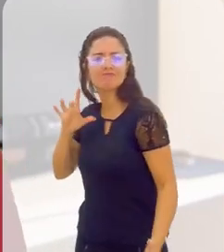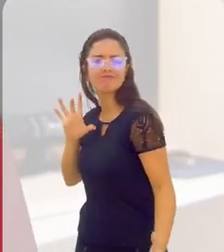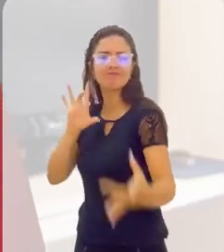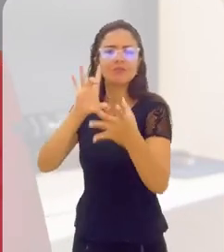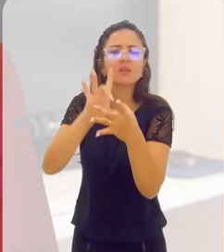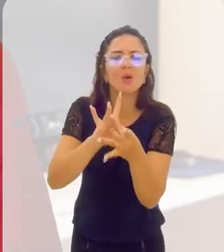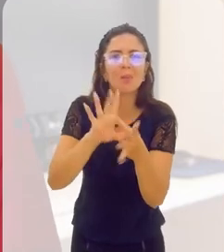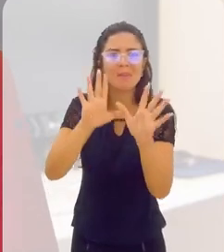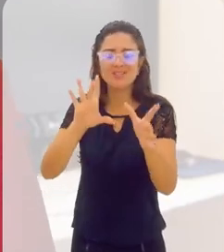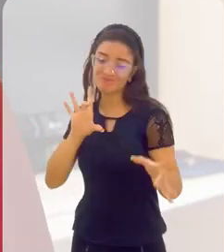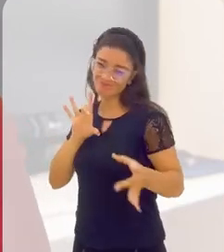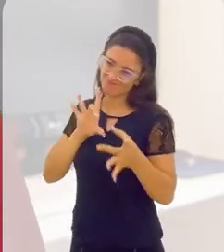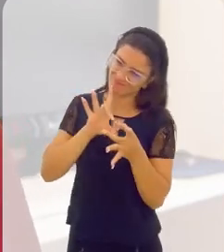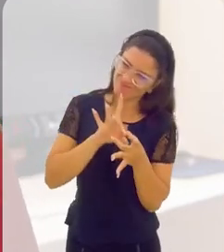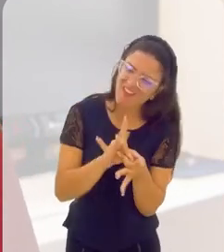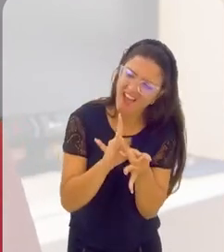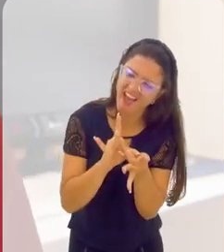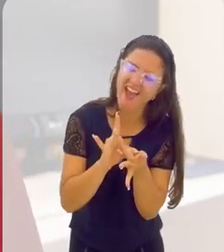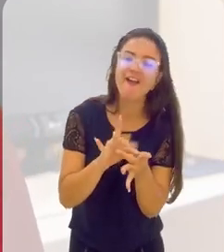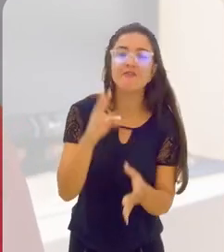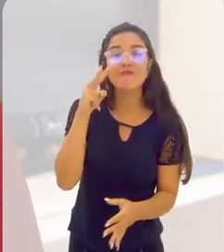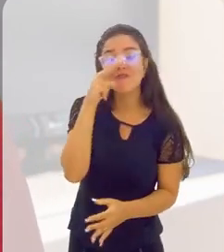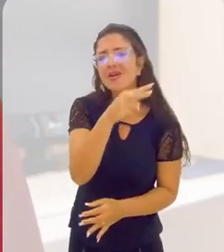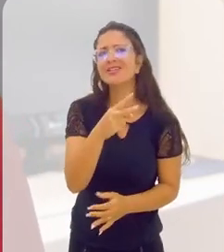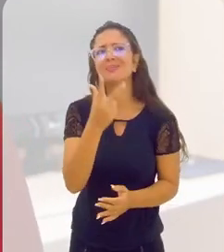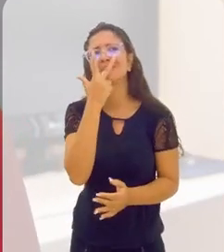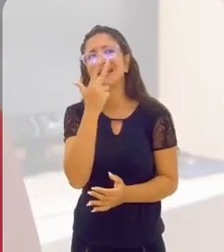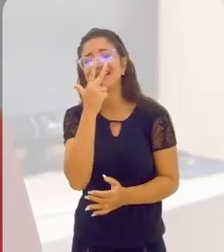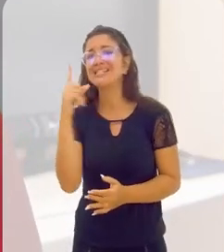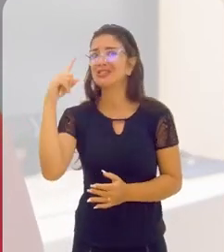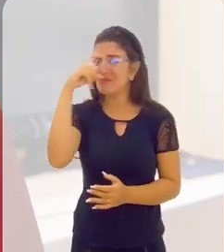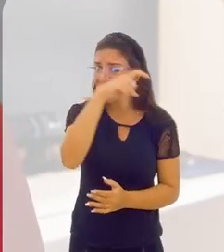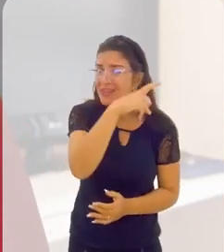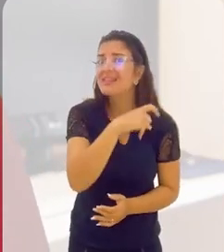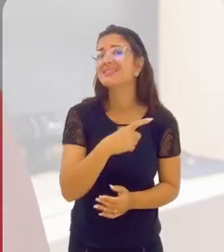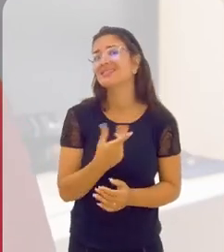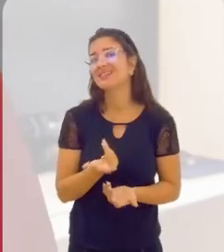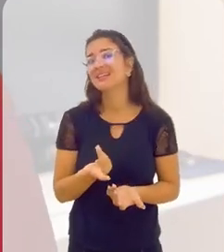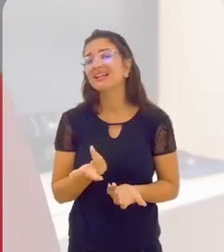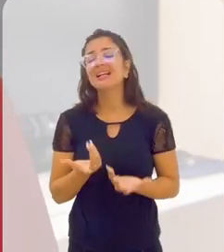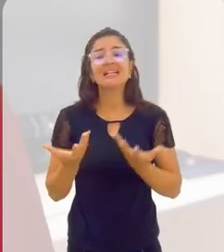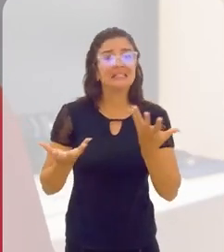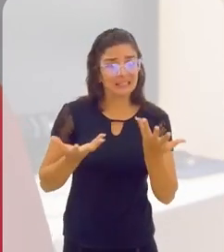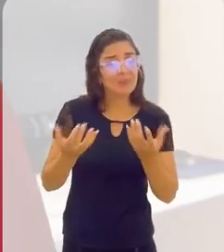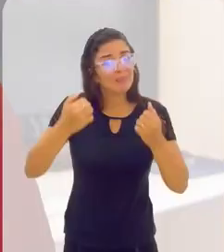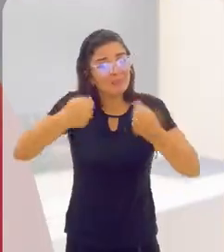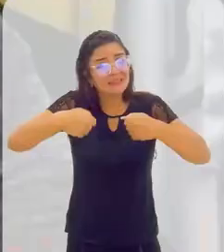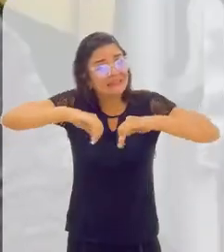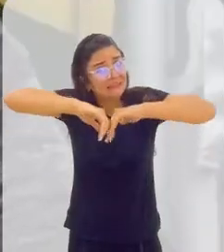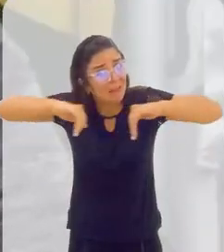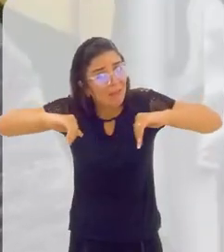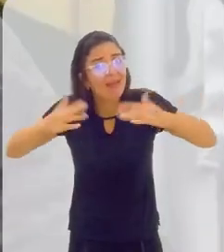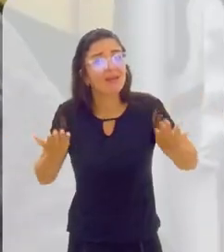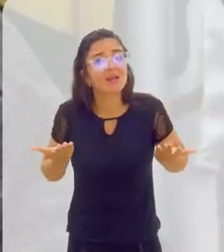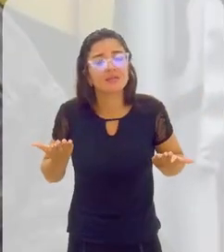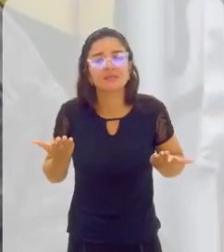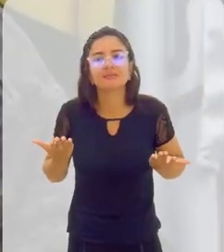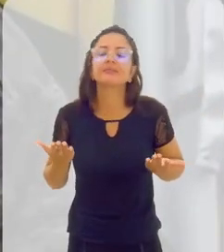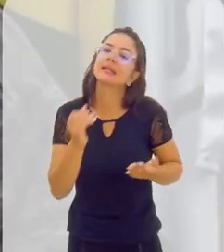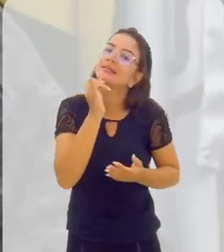porque aí se envolve demais viro uma coisa não dá para exercer a profissão